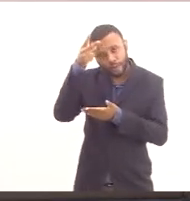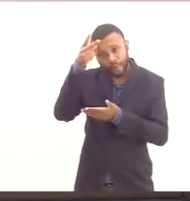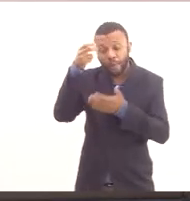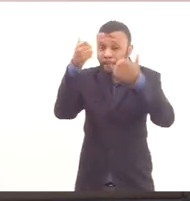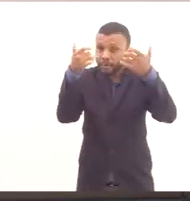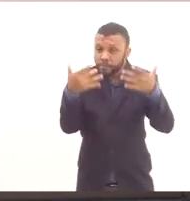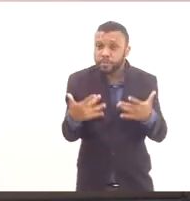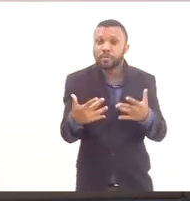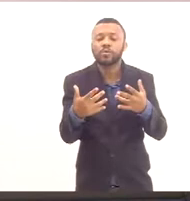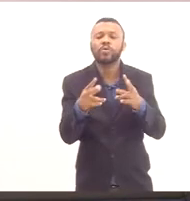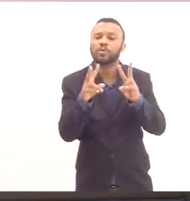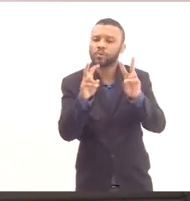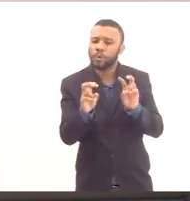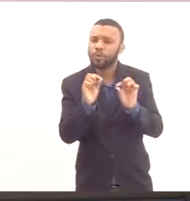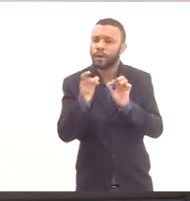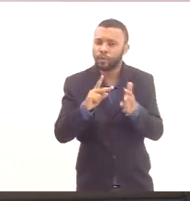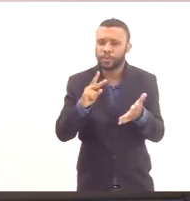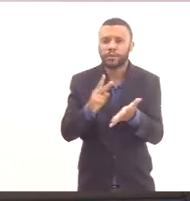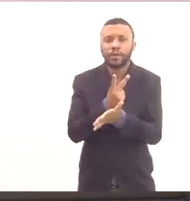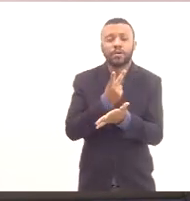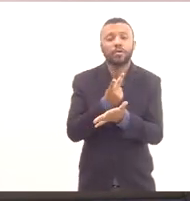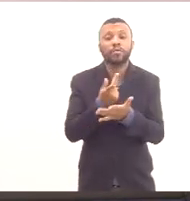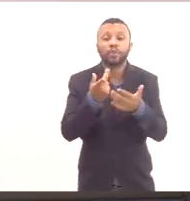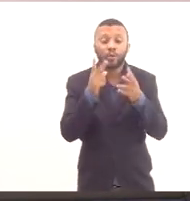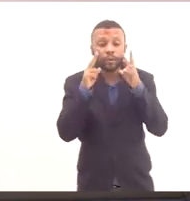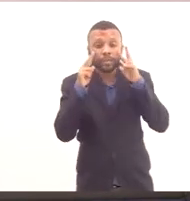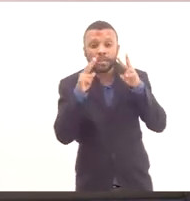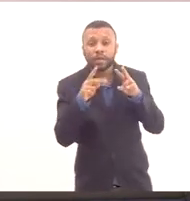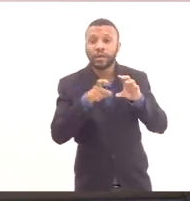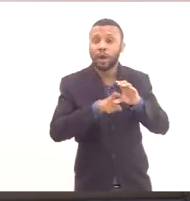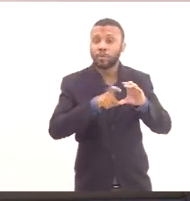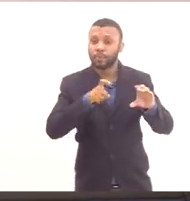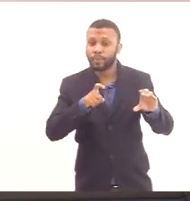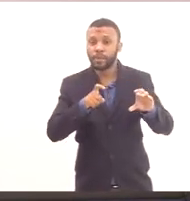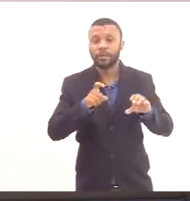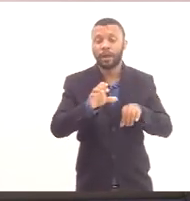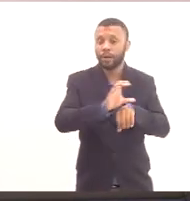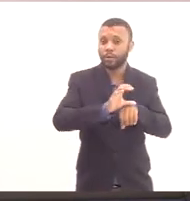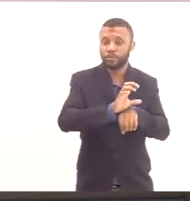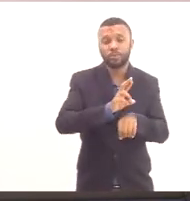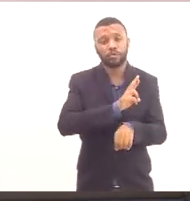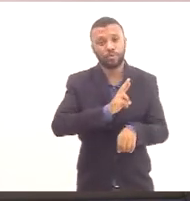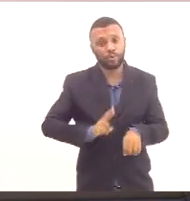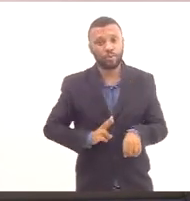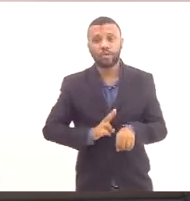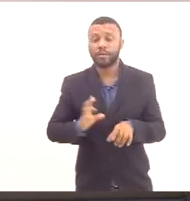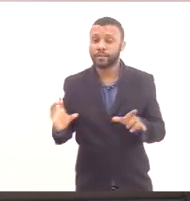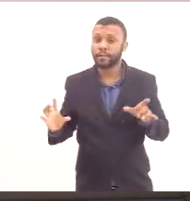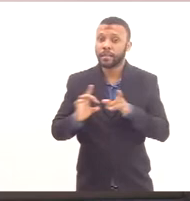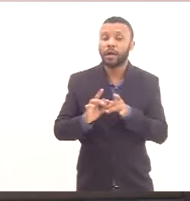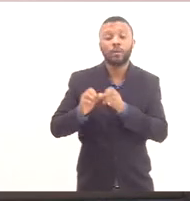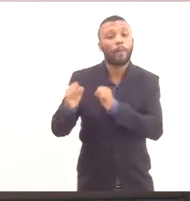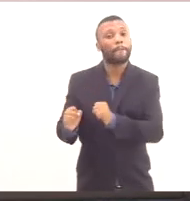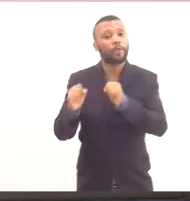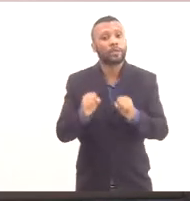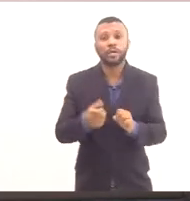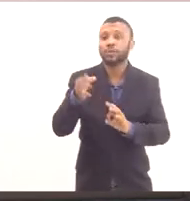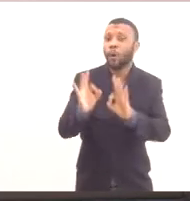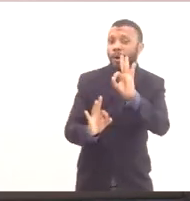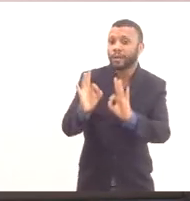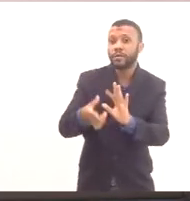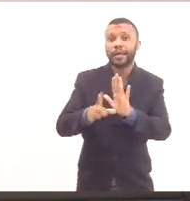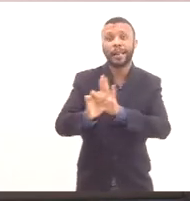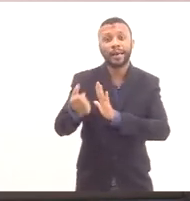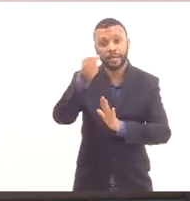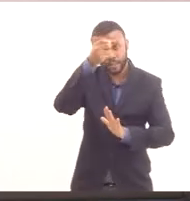epígrafe considerando a autonomia da Constituição da República outorgou os municípios brasileiros implica o poder de auto-organização elaboração da